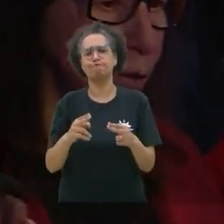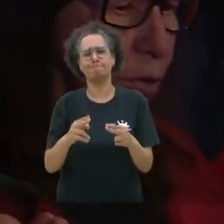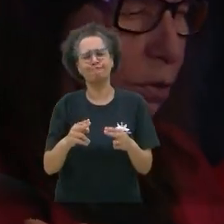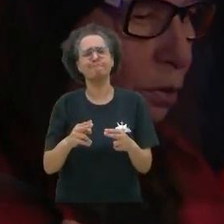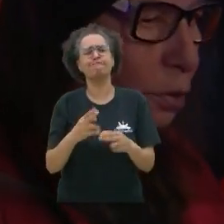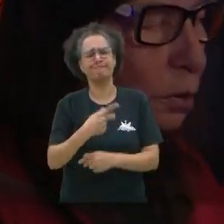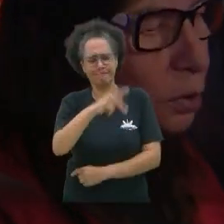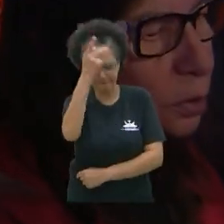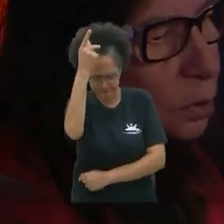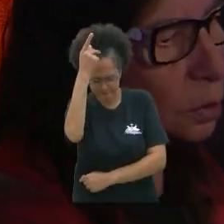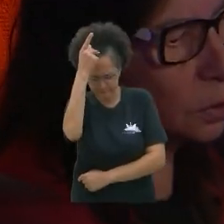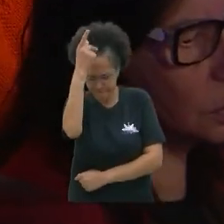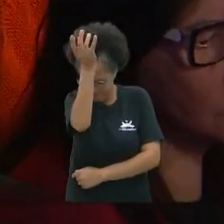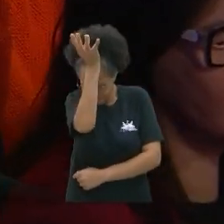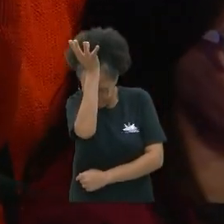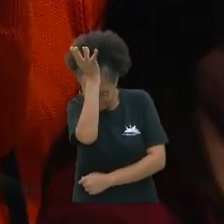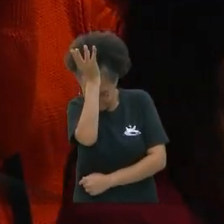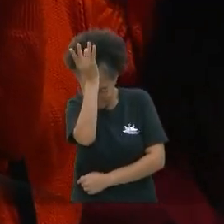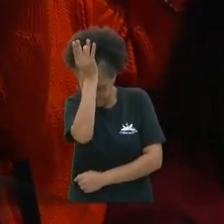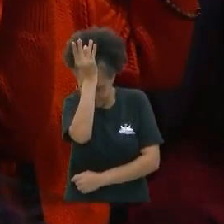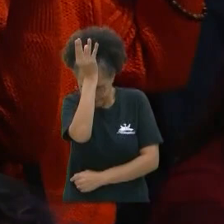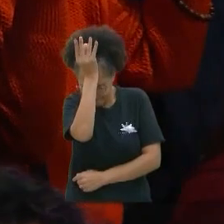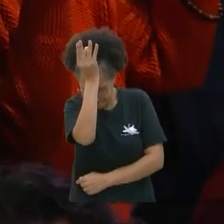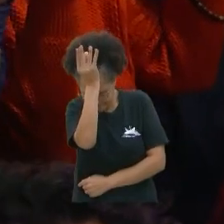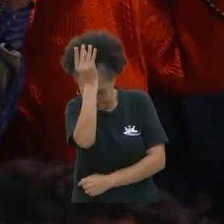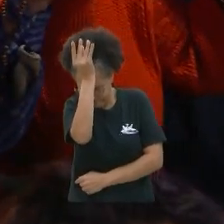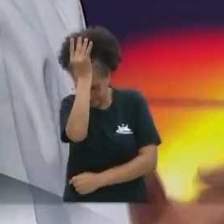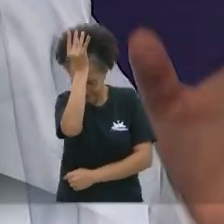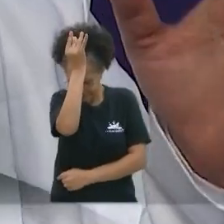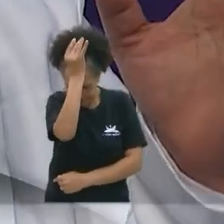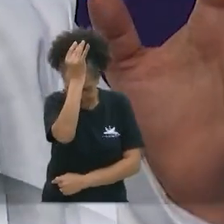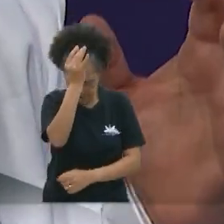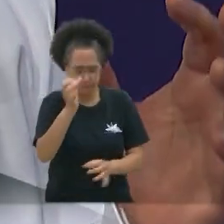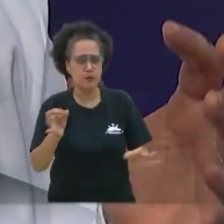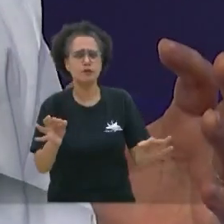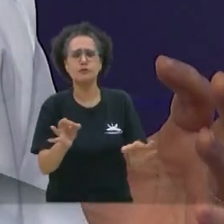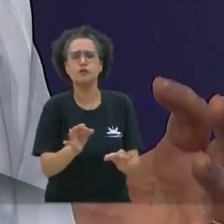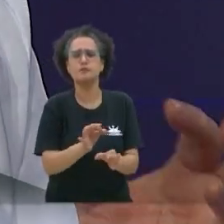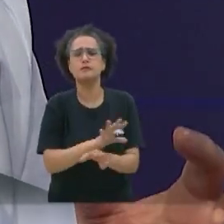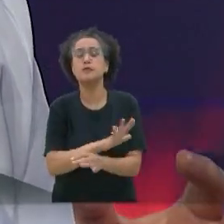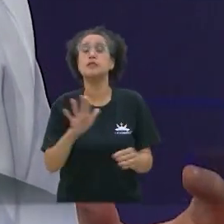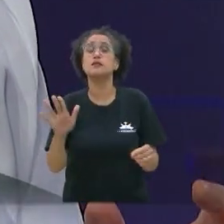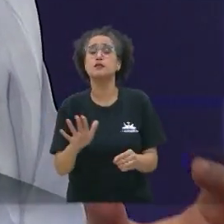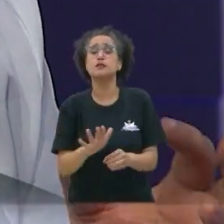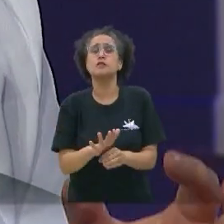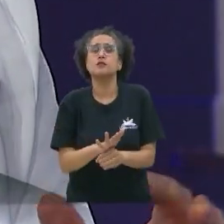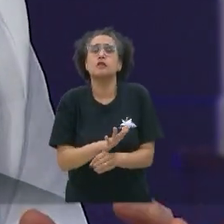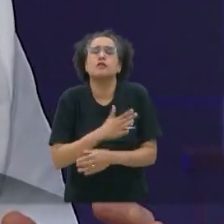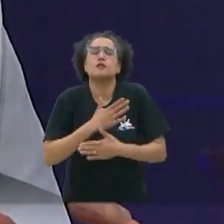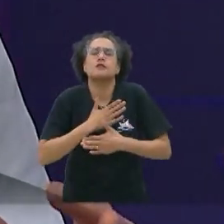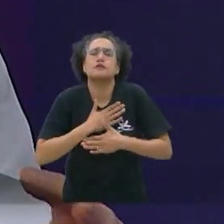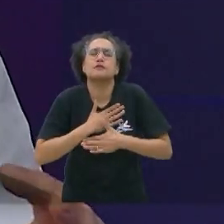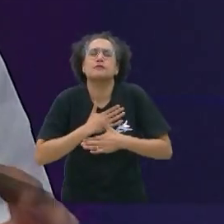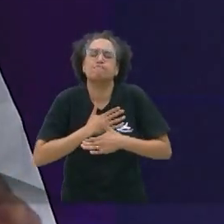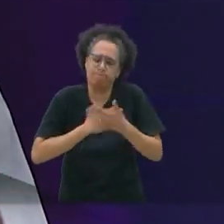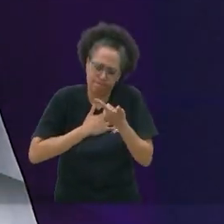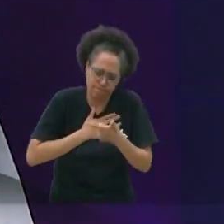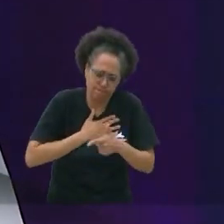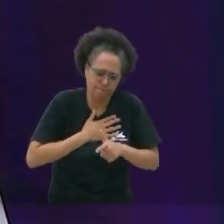Pentecostes, vem como em Pentecostes, e enche-me de